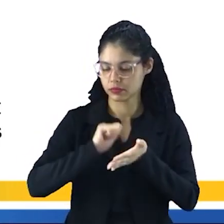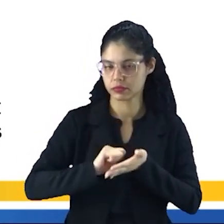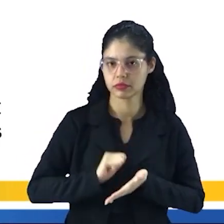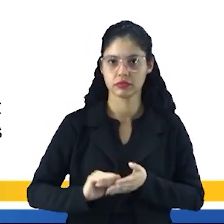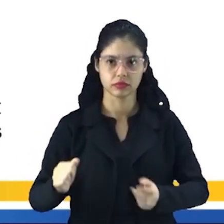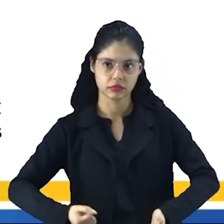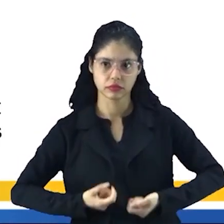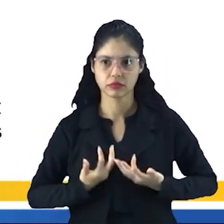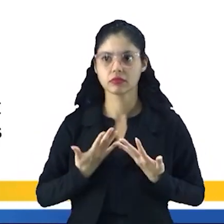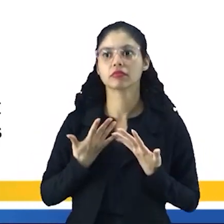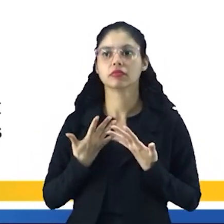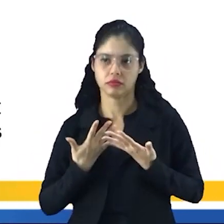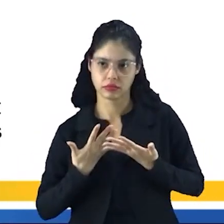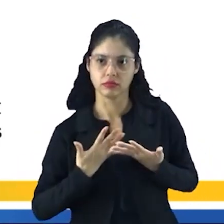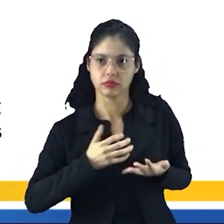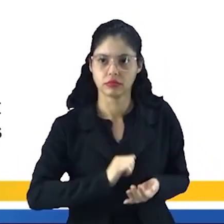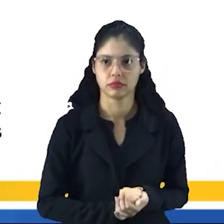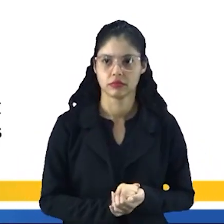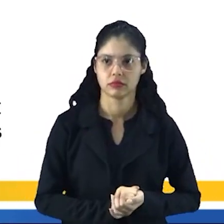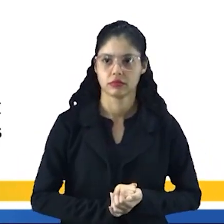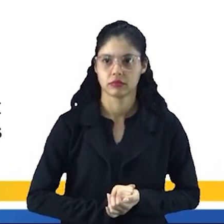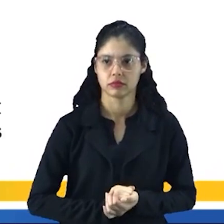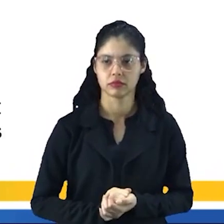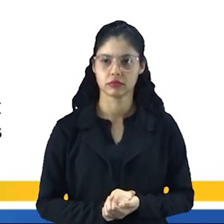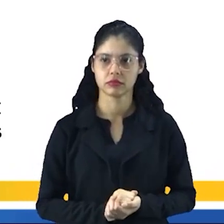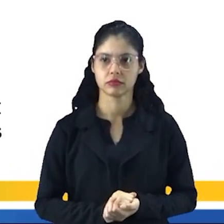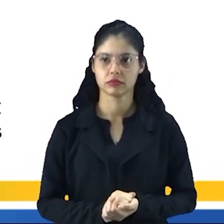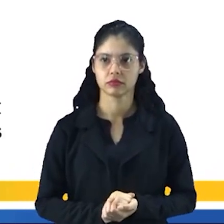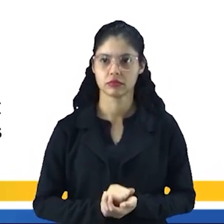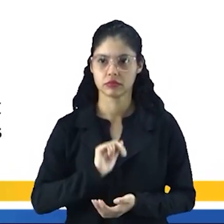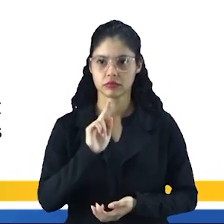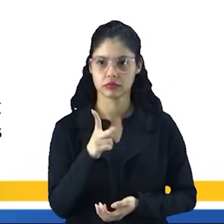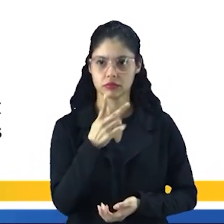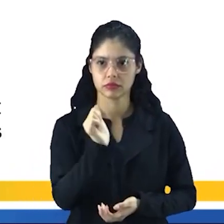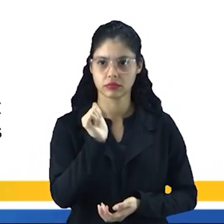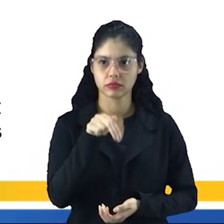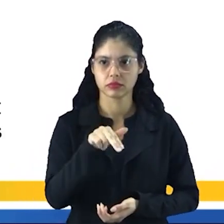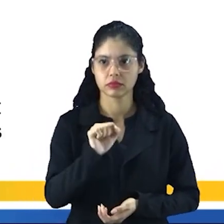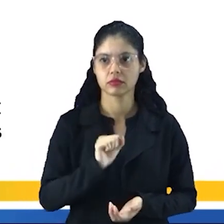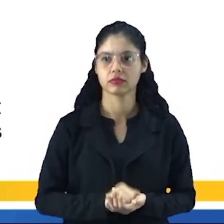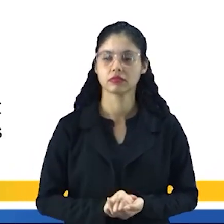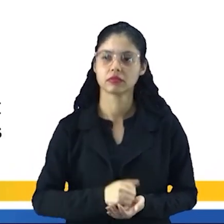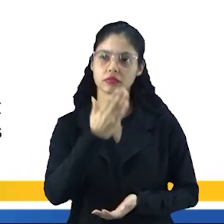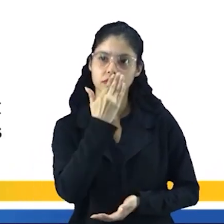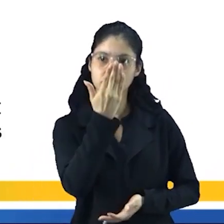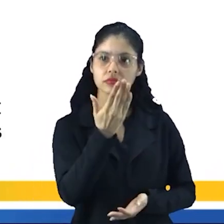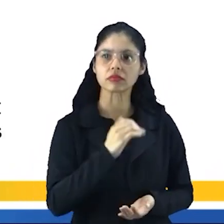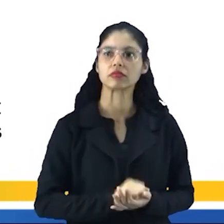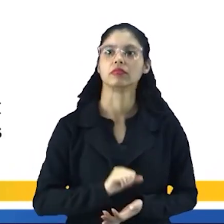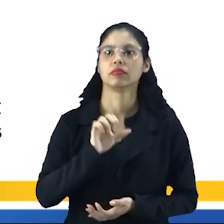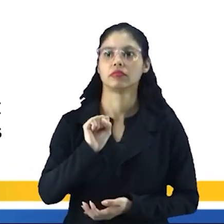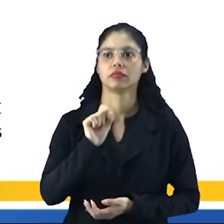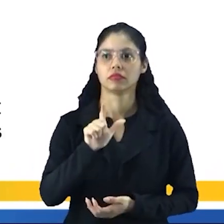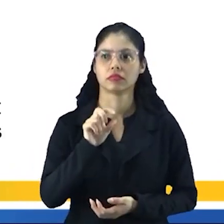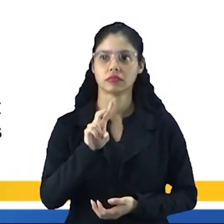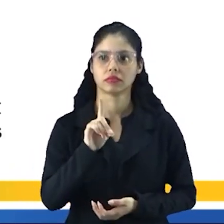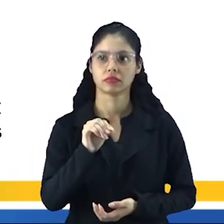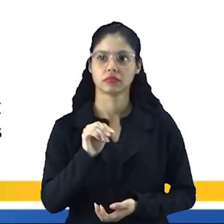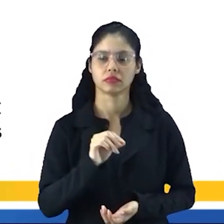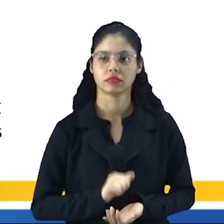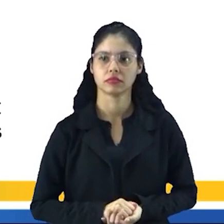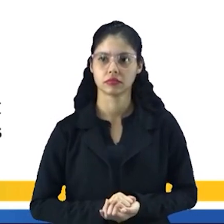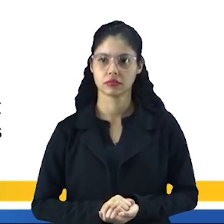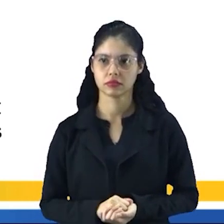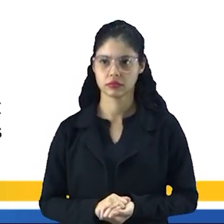escreveu um manifesto surrealista. Atrás dele eu tenho Hans Arpen, na frente nosso querido